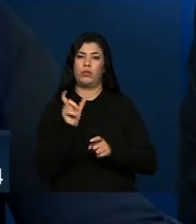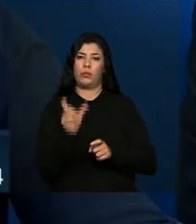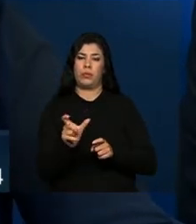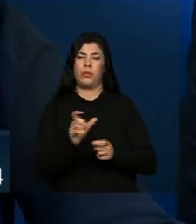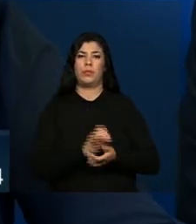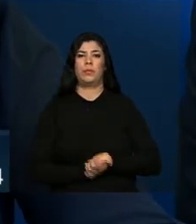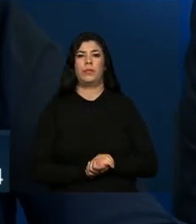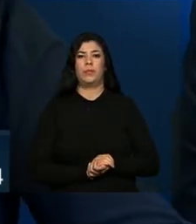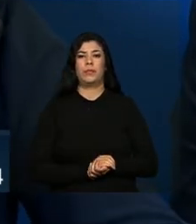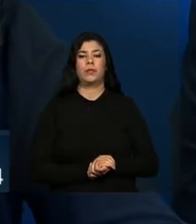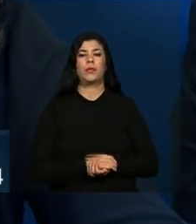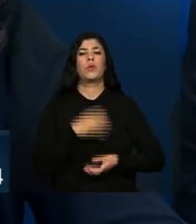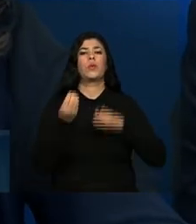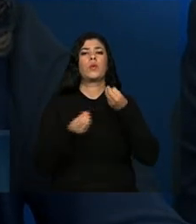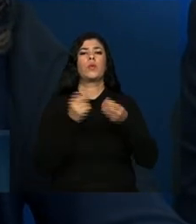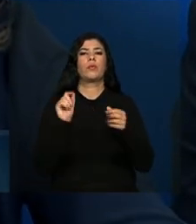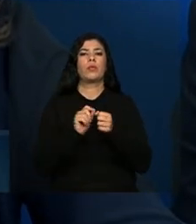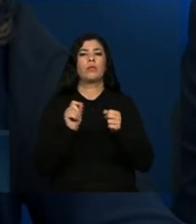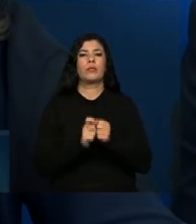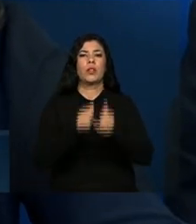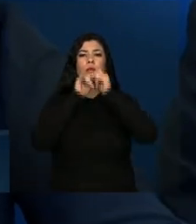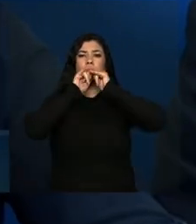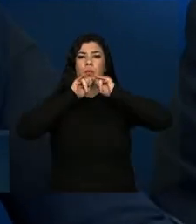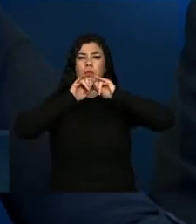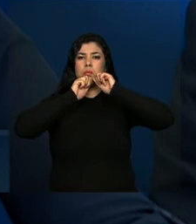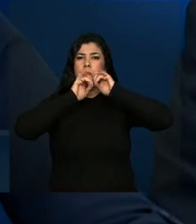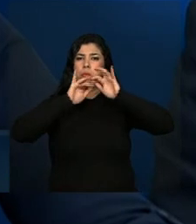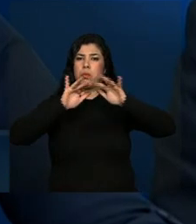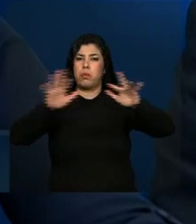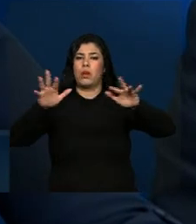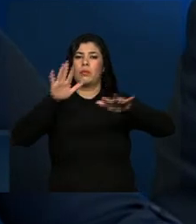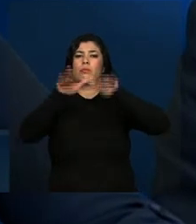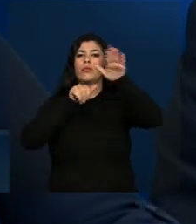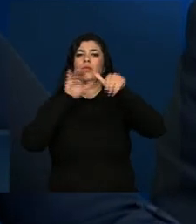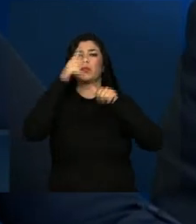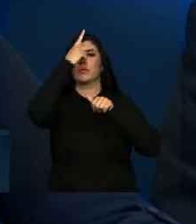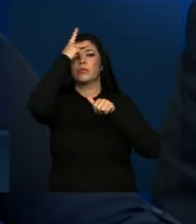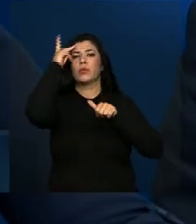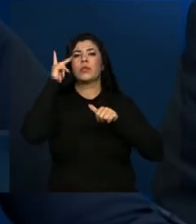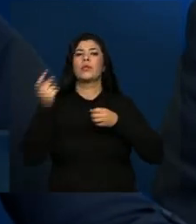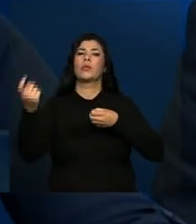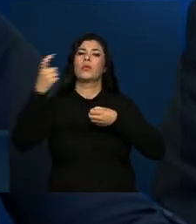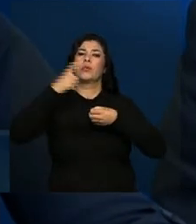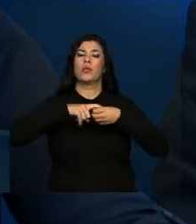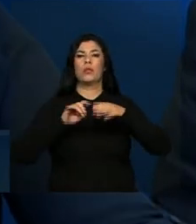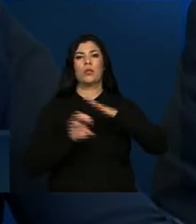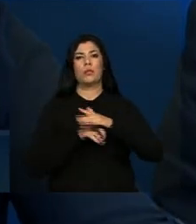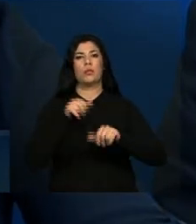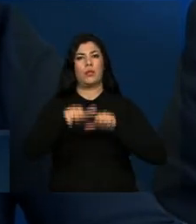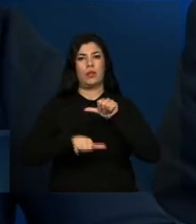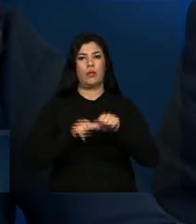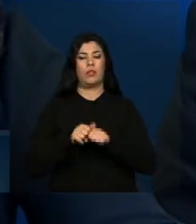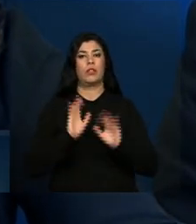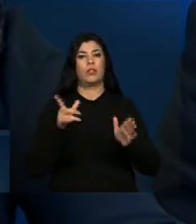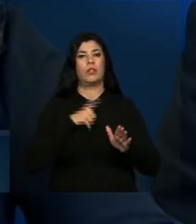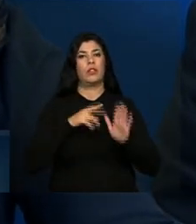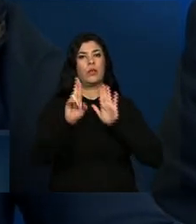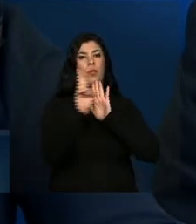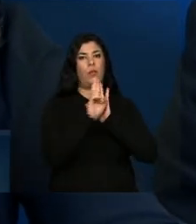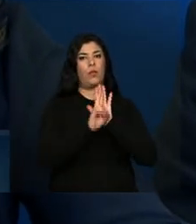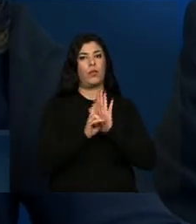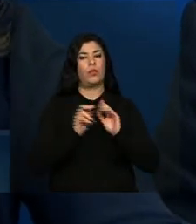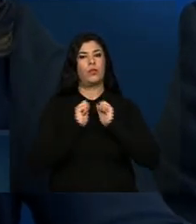como é que se como é que essa campanha tem que ser feita Nossa regulamento tamos e conjunto com os nossos parceiros